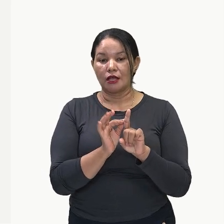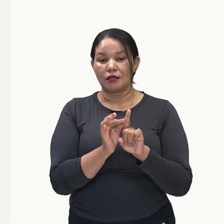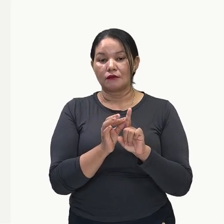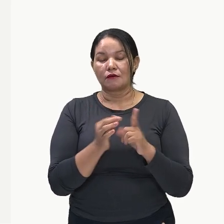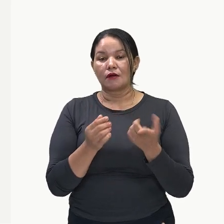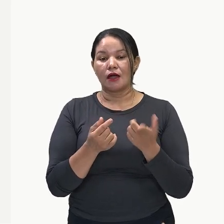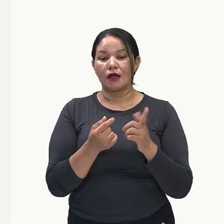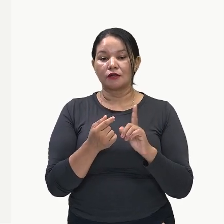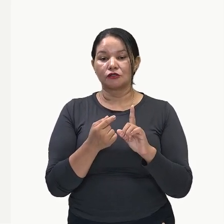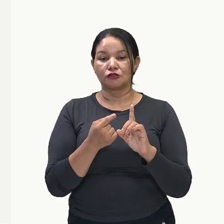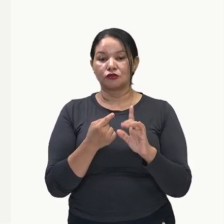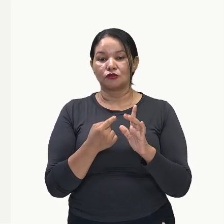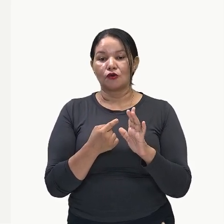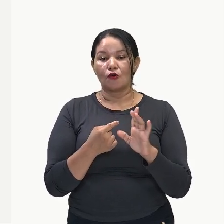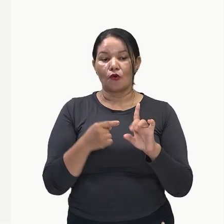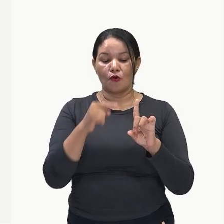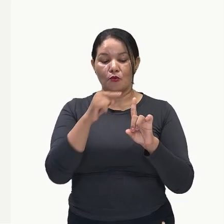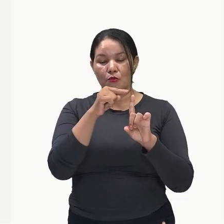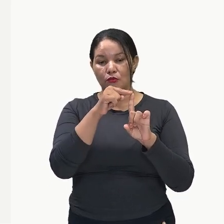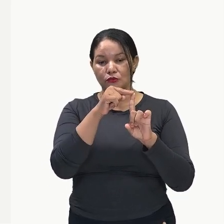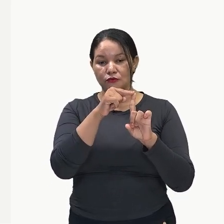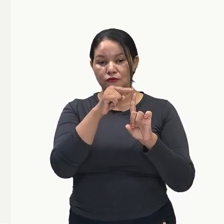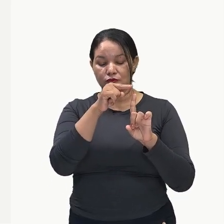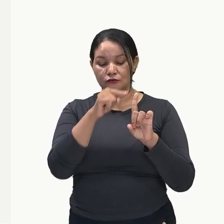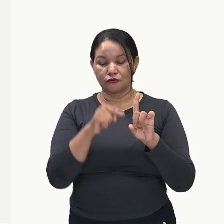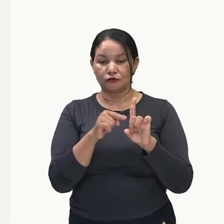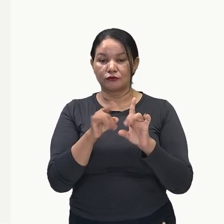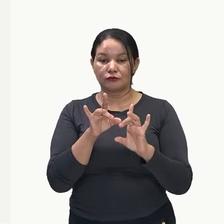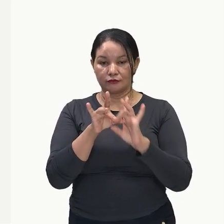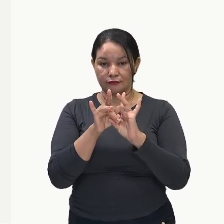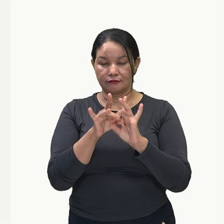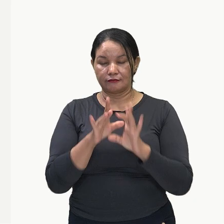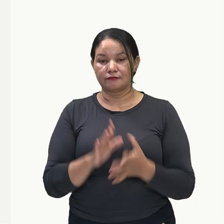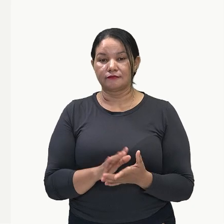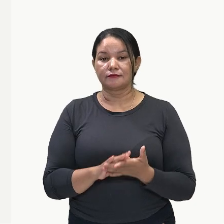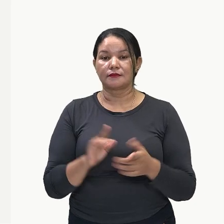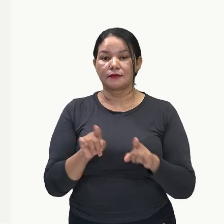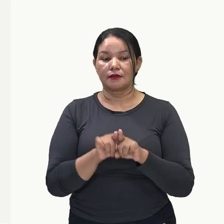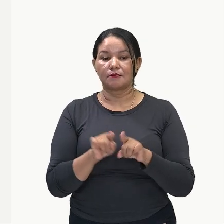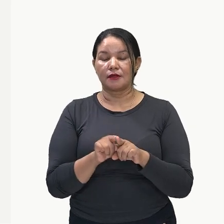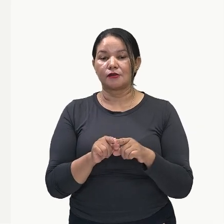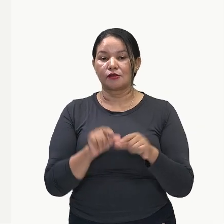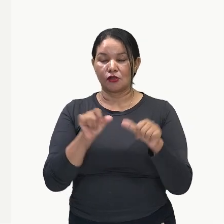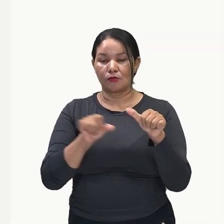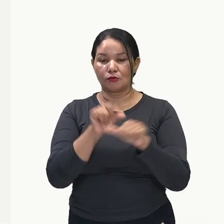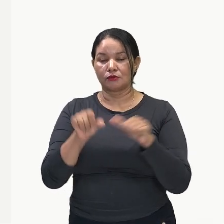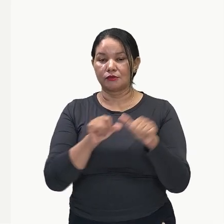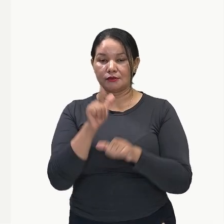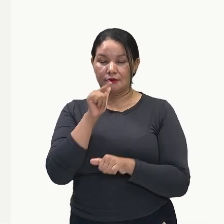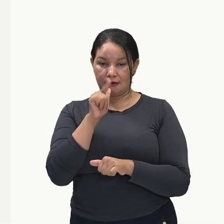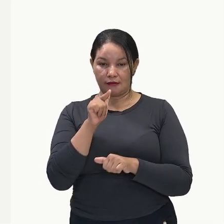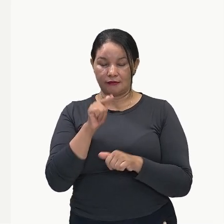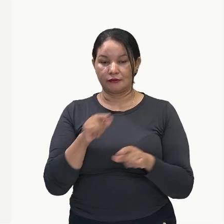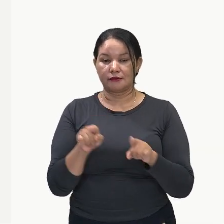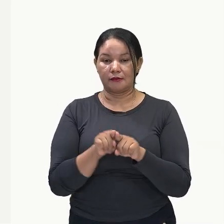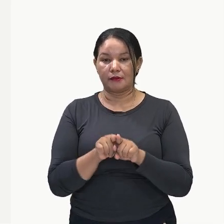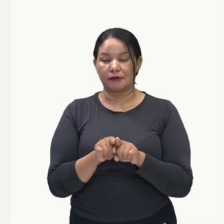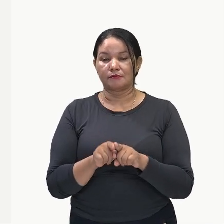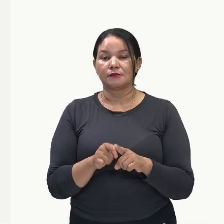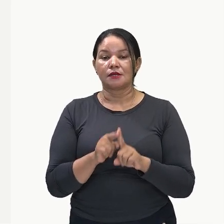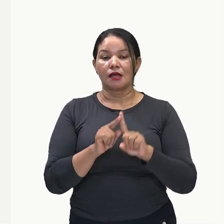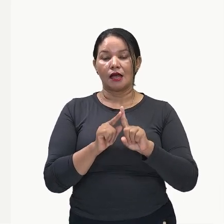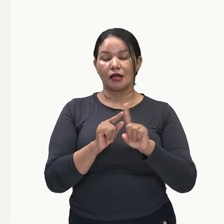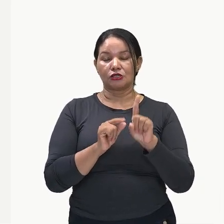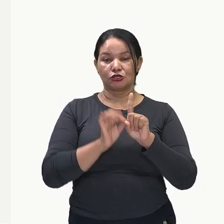fusão e o ponto de ebulição, certo? Então, por isso que a escala Kelvin,